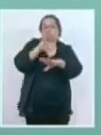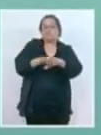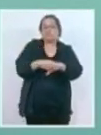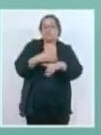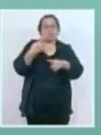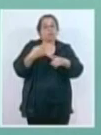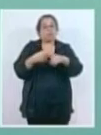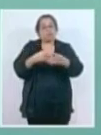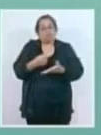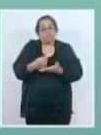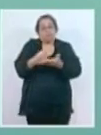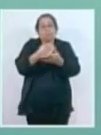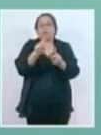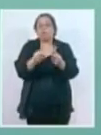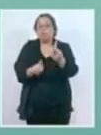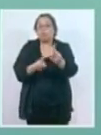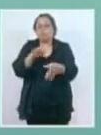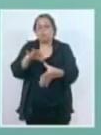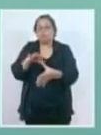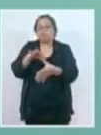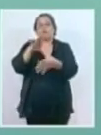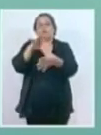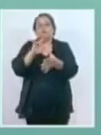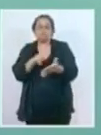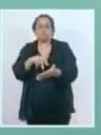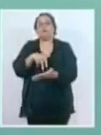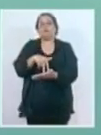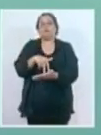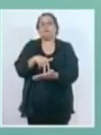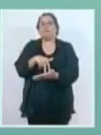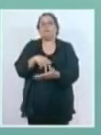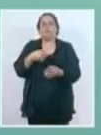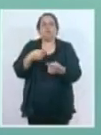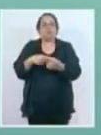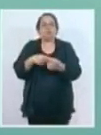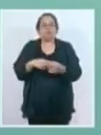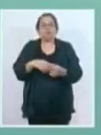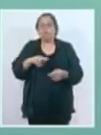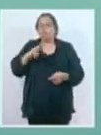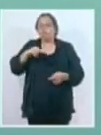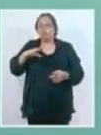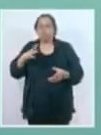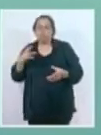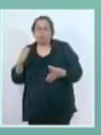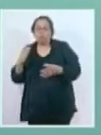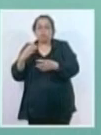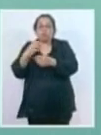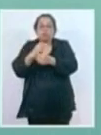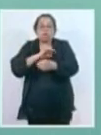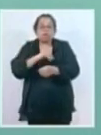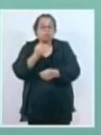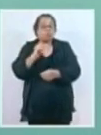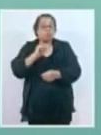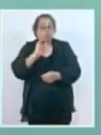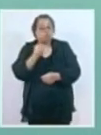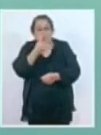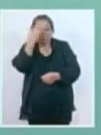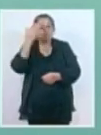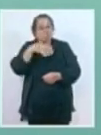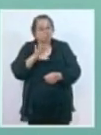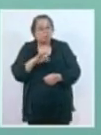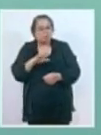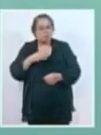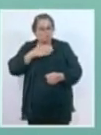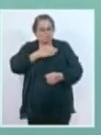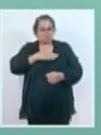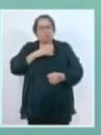nome da população que o elegeu. Sim. Infelizmente, nós nunca alcançamos a totalidade da satisfação da população, sempre há uma pequena